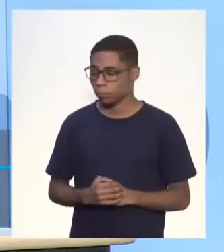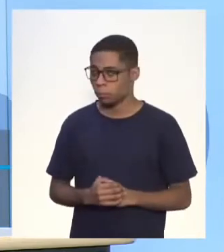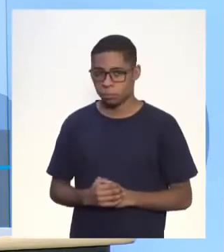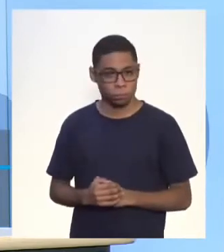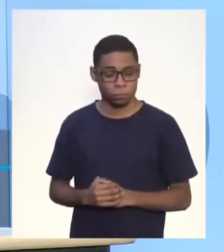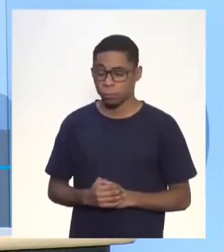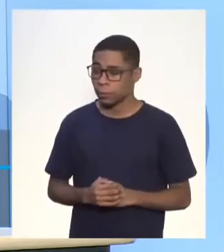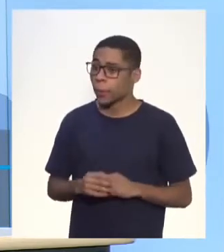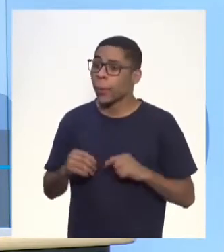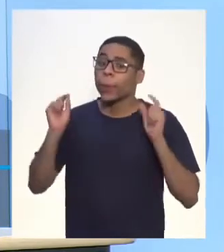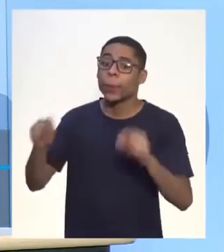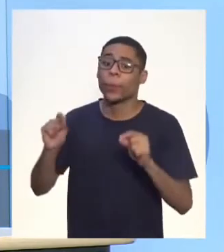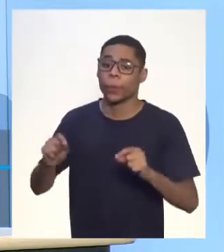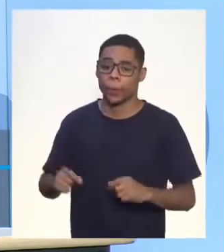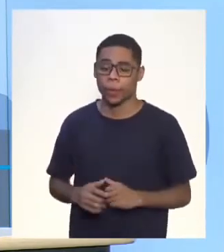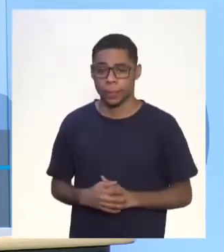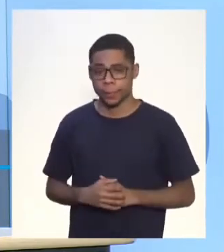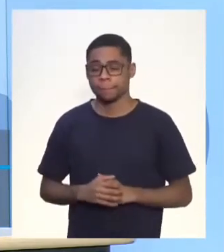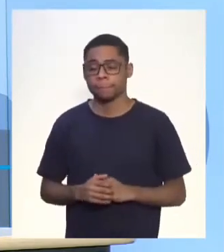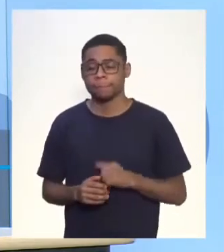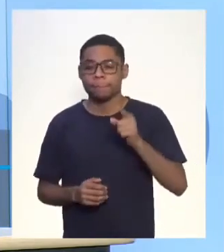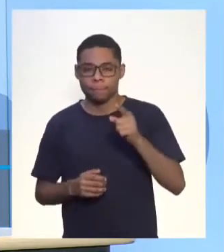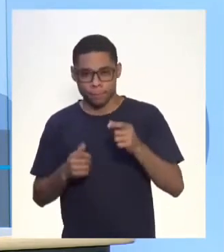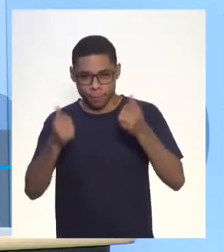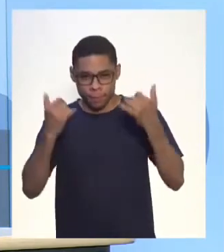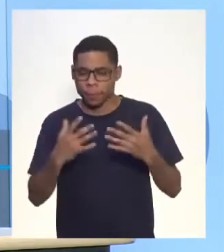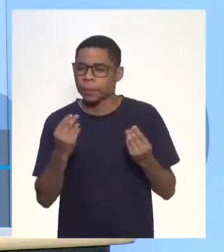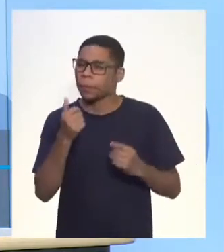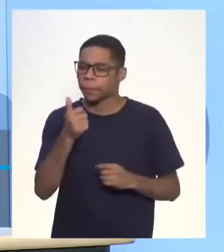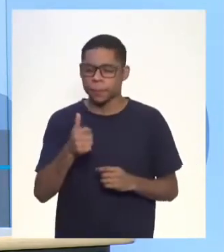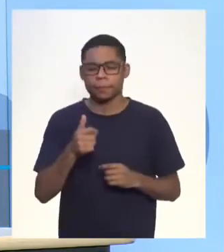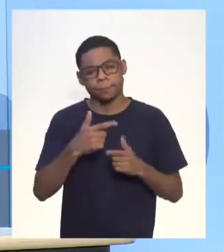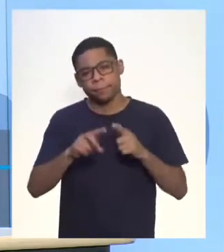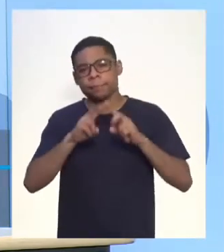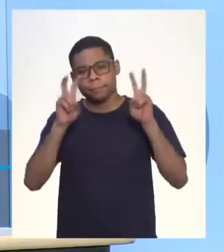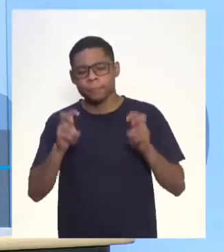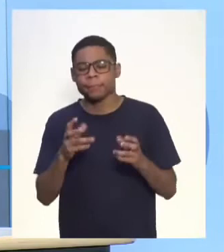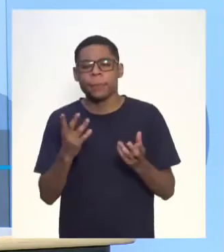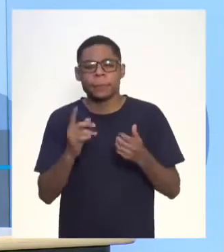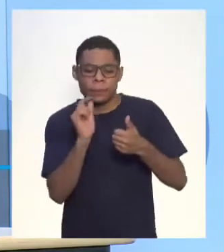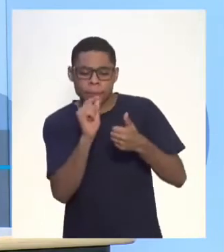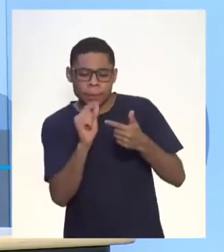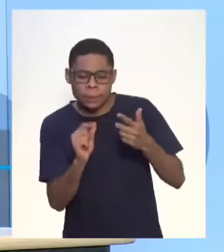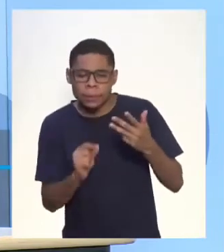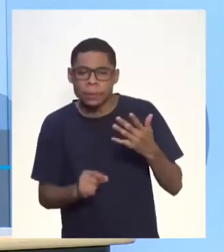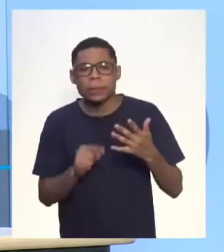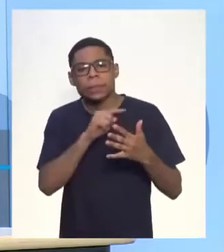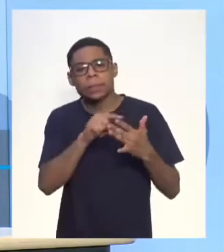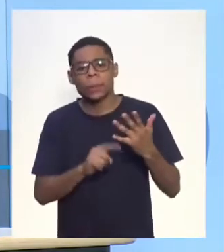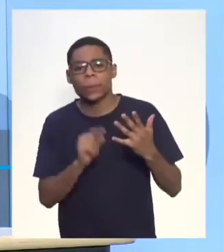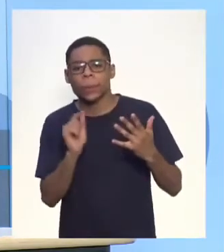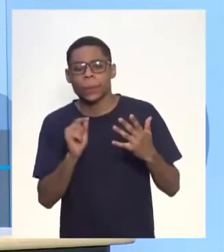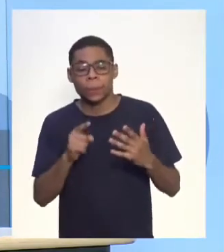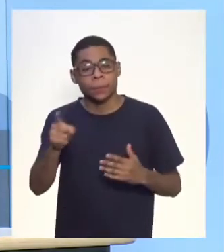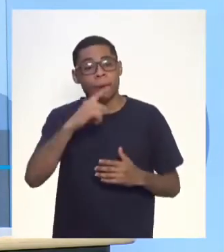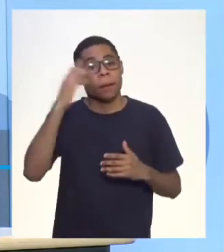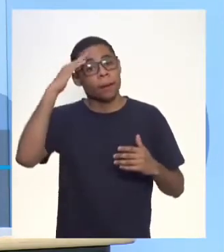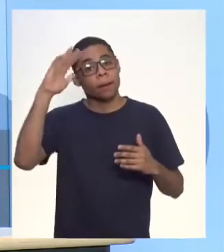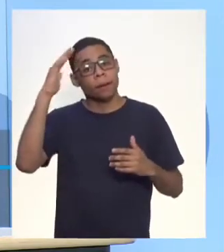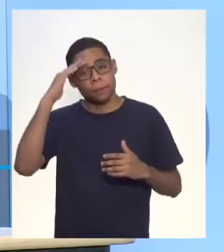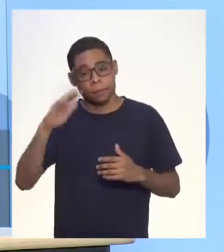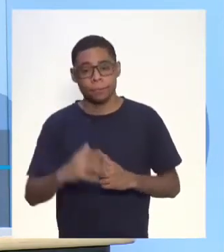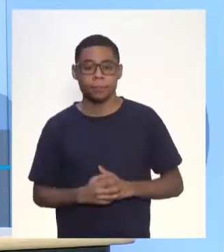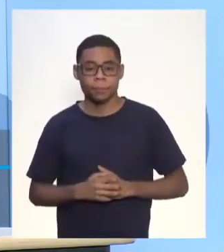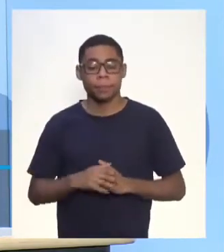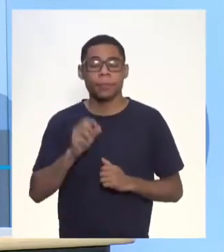né? Então, eu acho que você falou muito bem, né, Silene, a respeito disso. Quais são os pontos, quais são os sinais, né, para a gente entender se uma